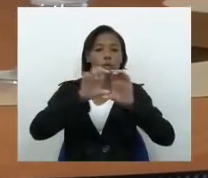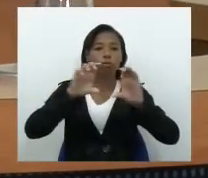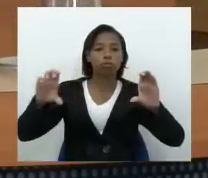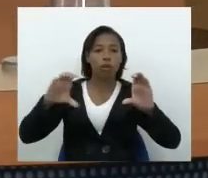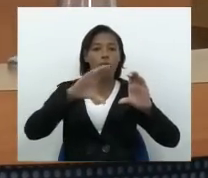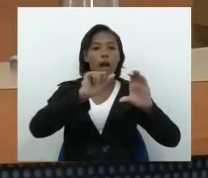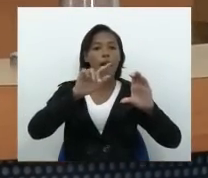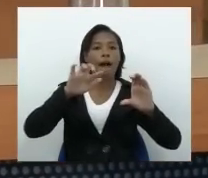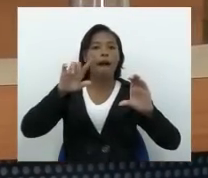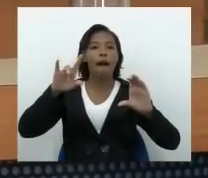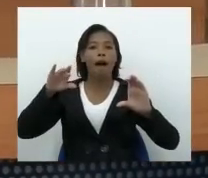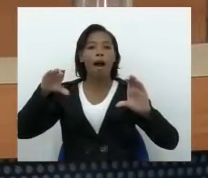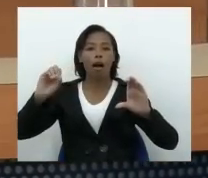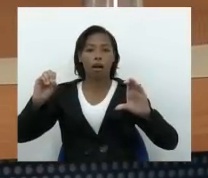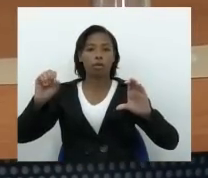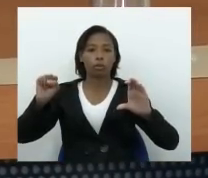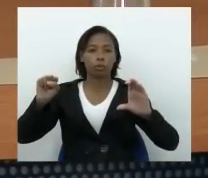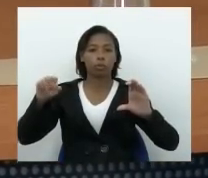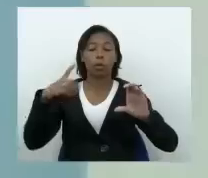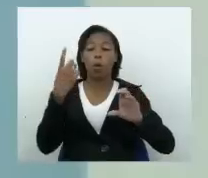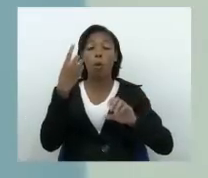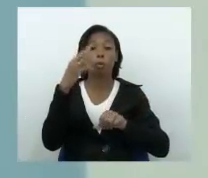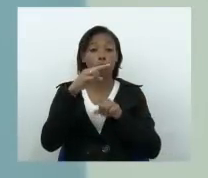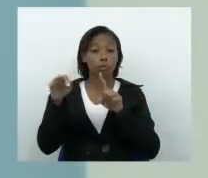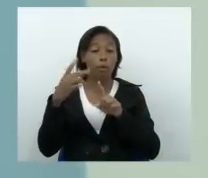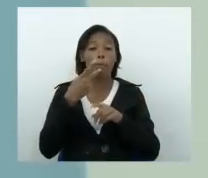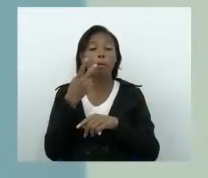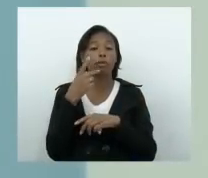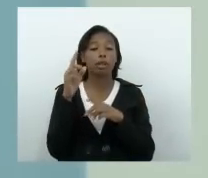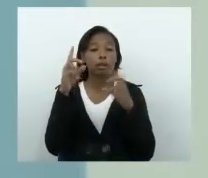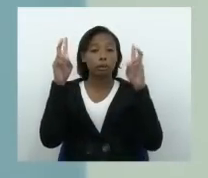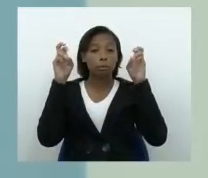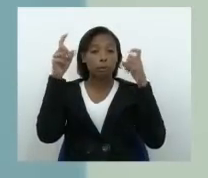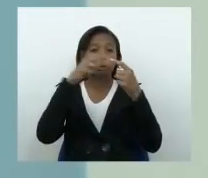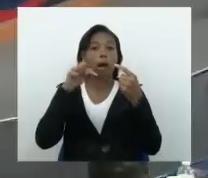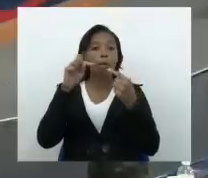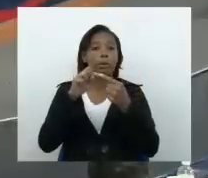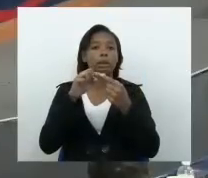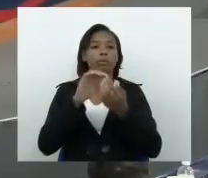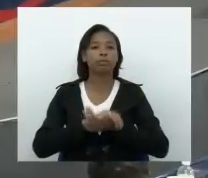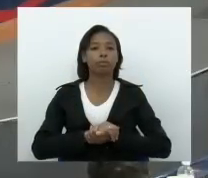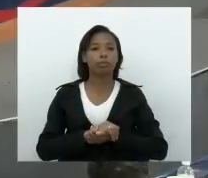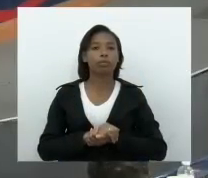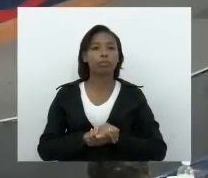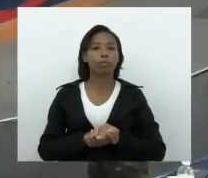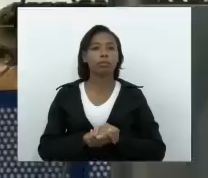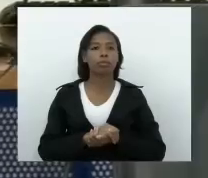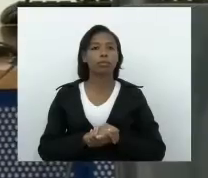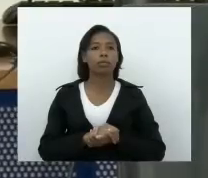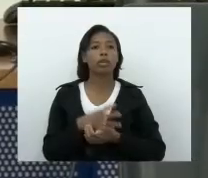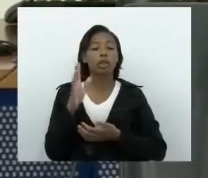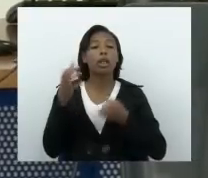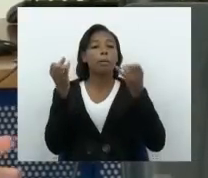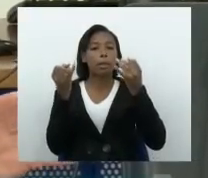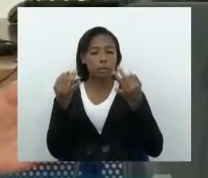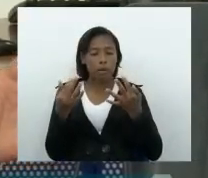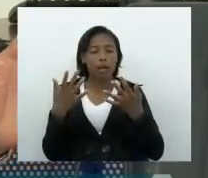Roberto, candidato do PSDB. Um minuto e meio para suas considerações finais, candidato. Nessas considerações finais, eu quero agradecer a